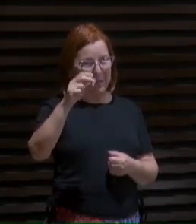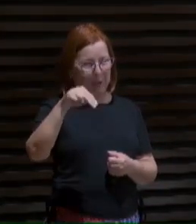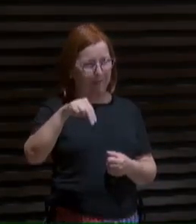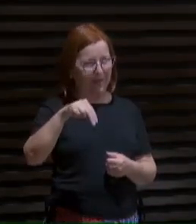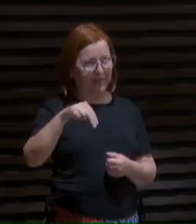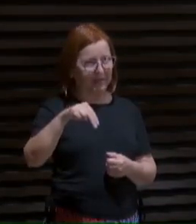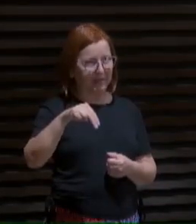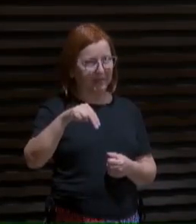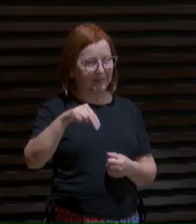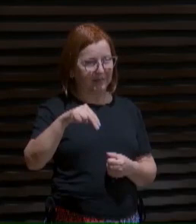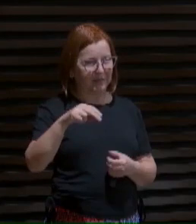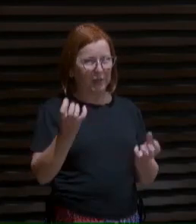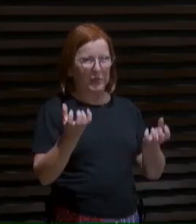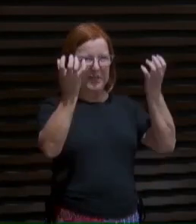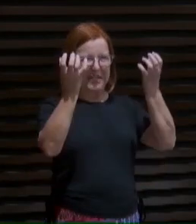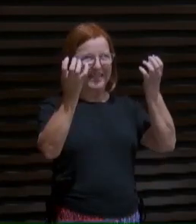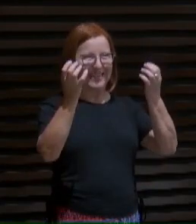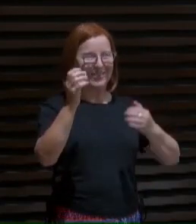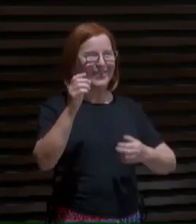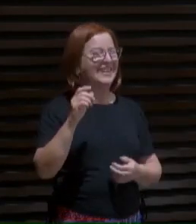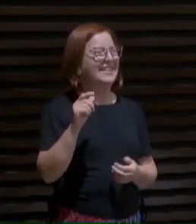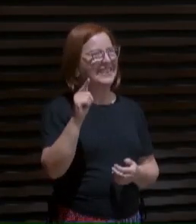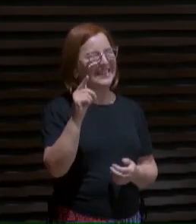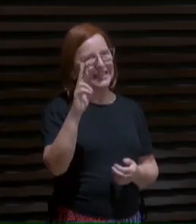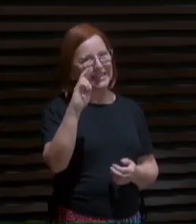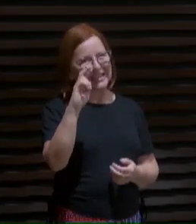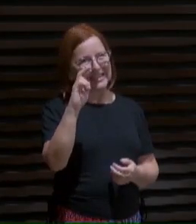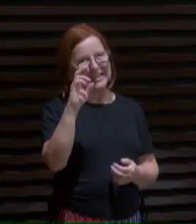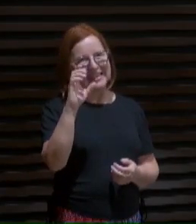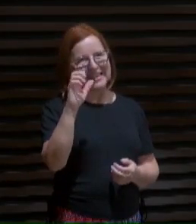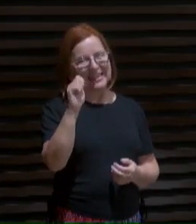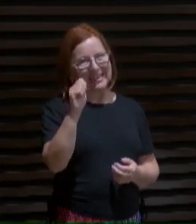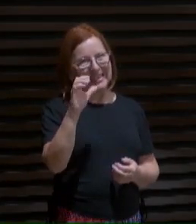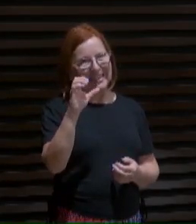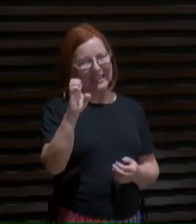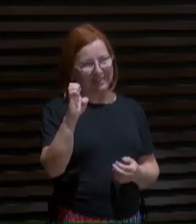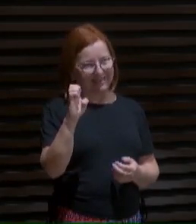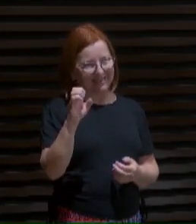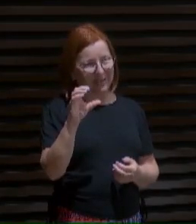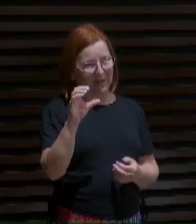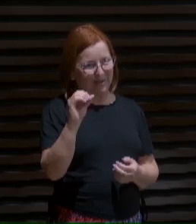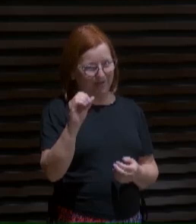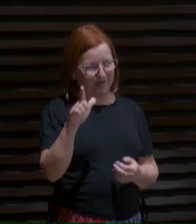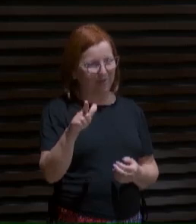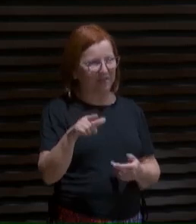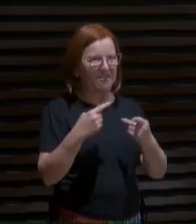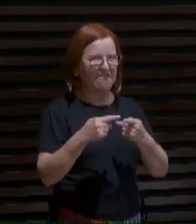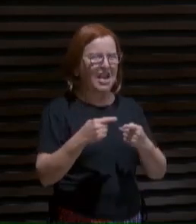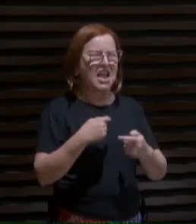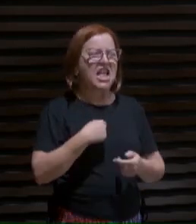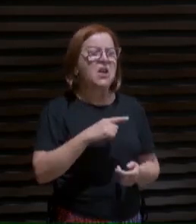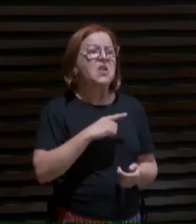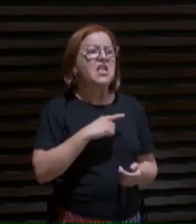no castelo de Grayskull e diz: eu tenho a força. Você pensa que aquilo foi